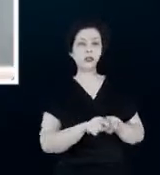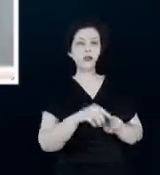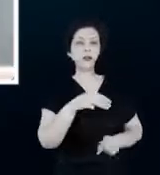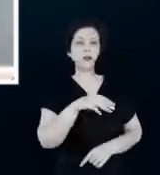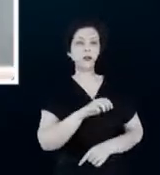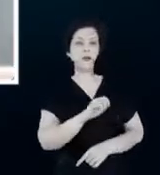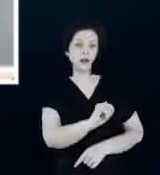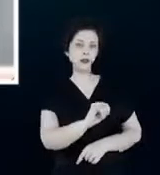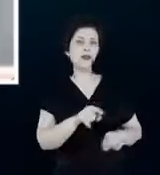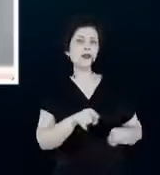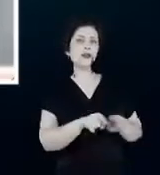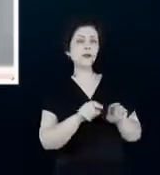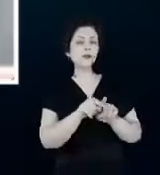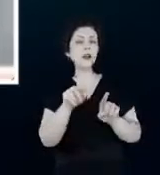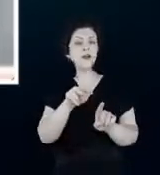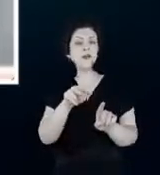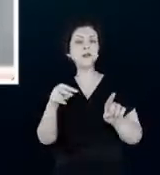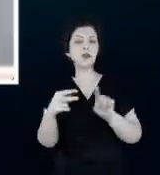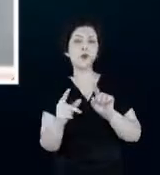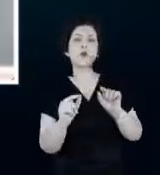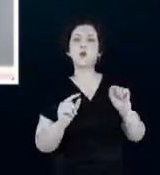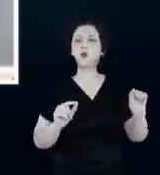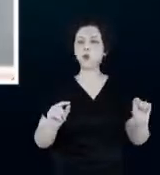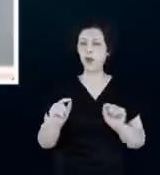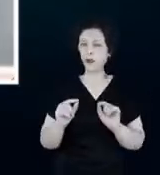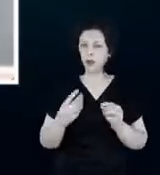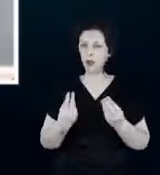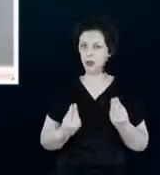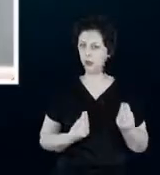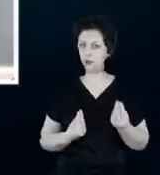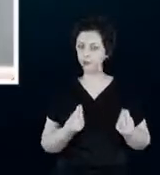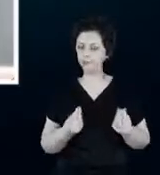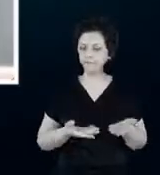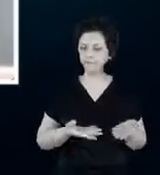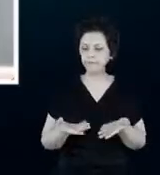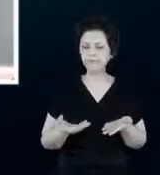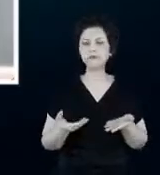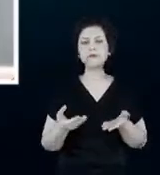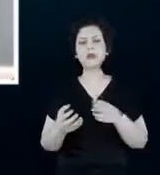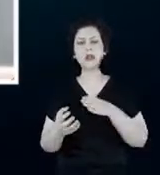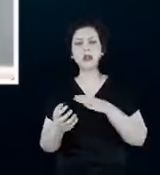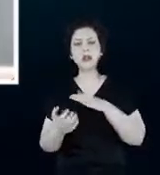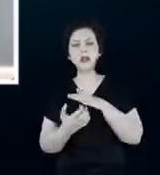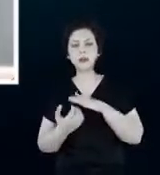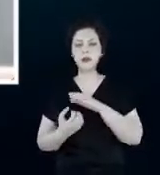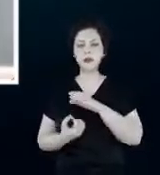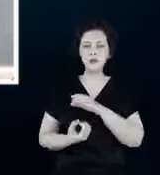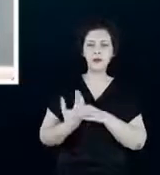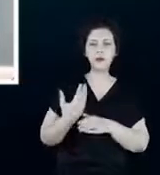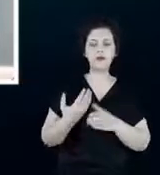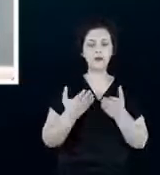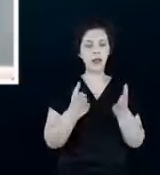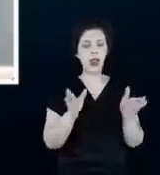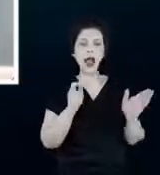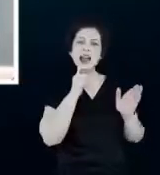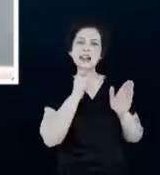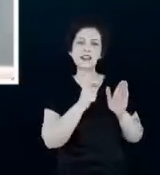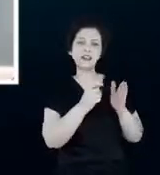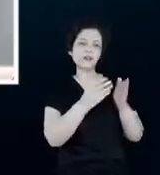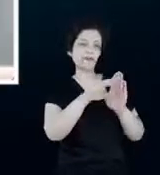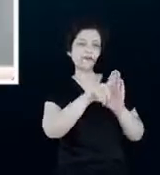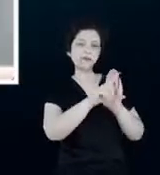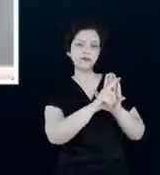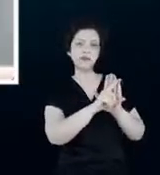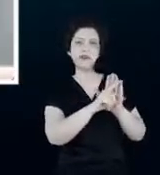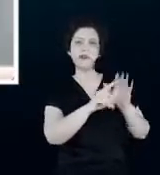né, a definição, a forma como está se tratando startups no marco legal ainda é muito abrangente. Então,